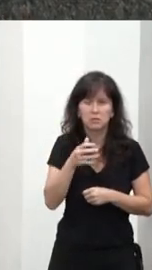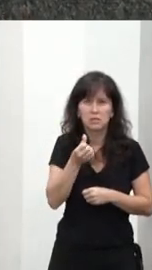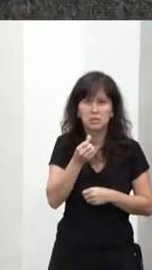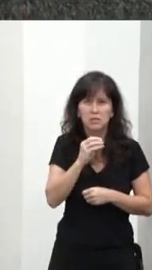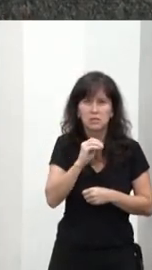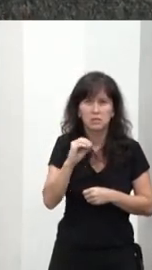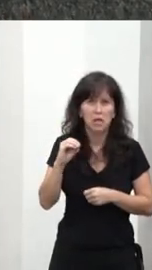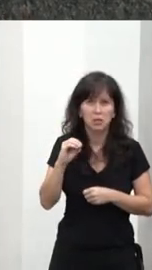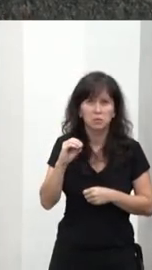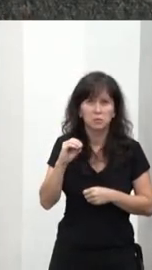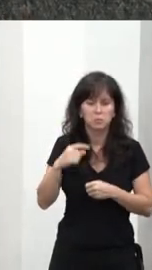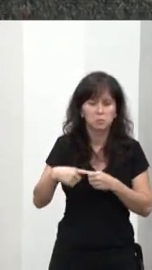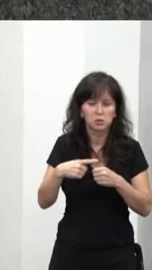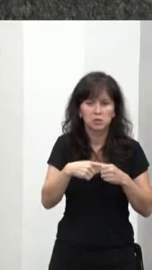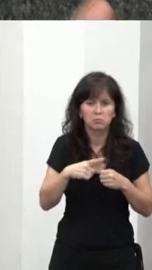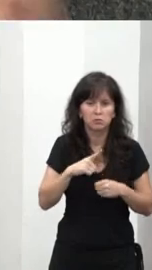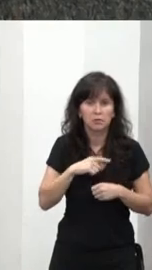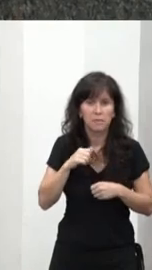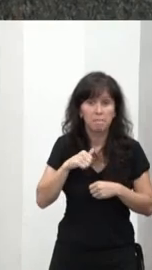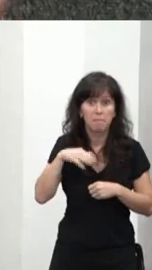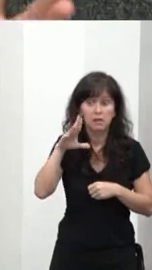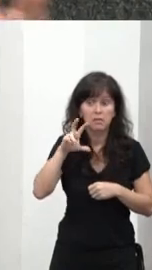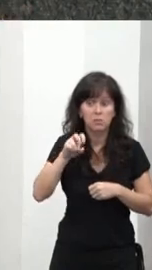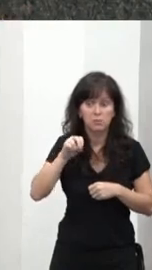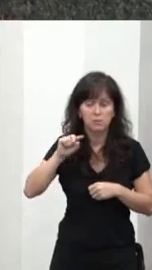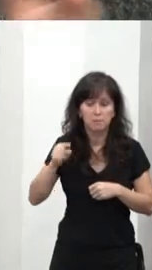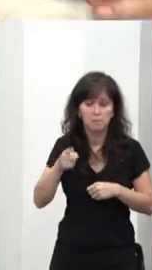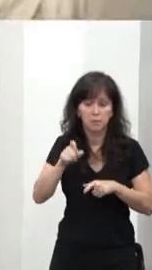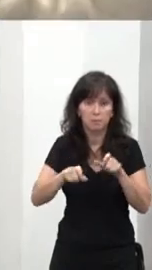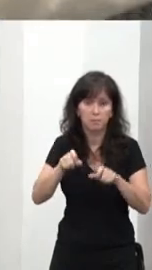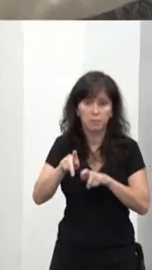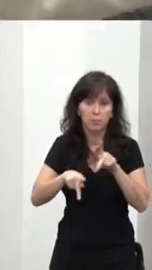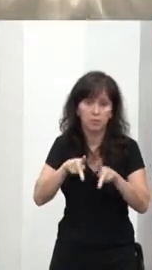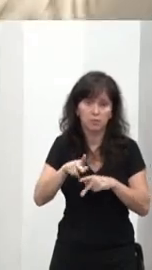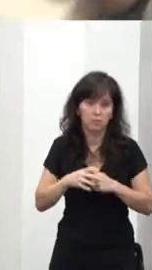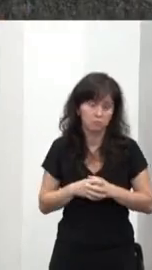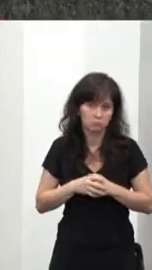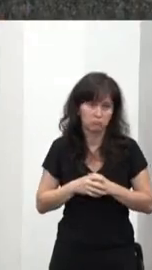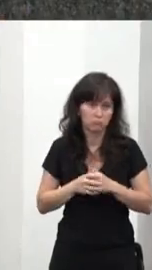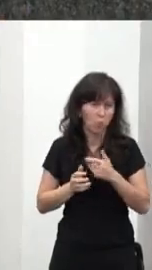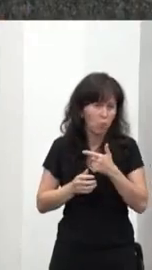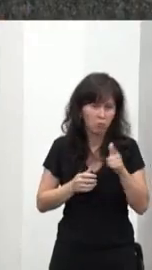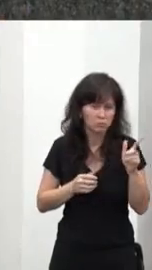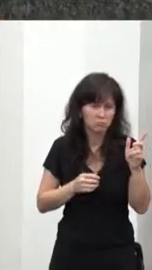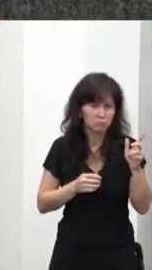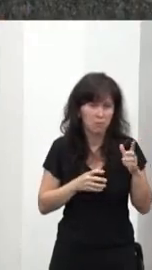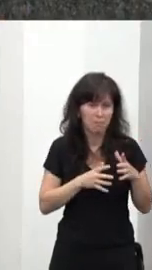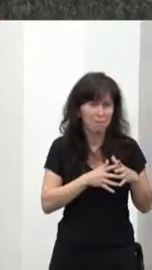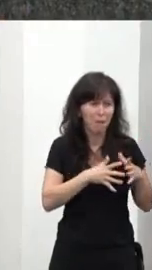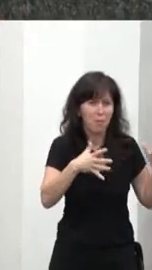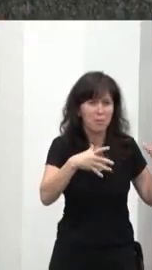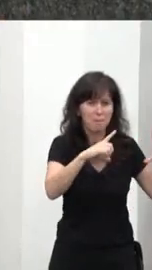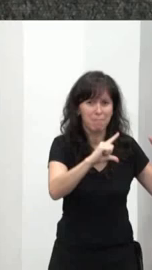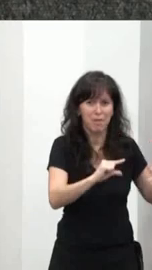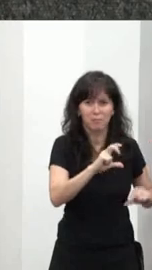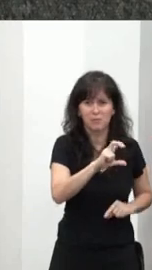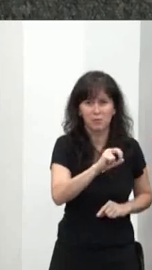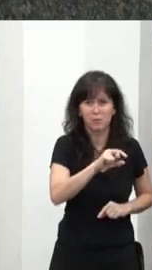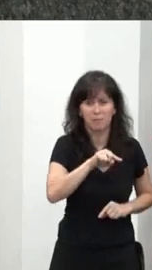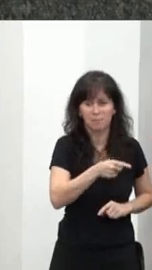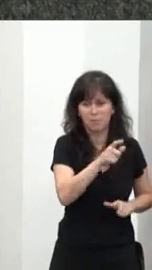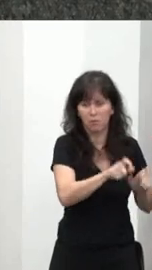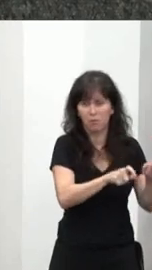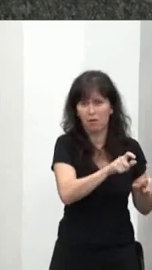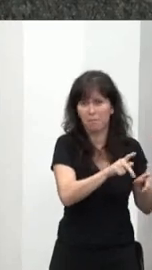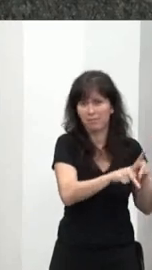50 mil habitantes né todos os outros 5000 4.800 são menos de 50 mil habitantes Então o que vão